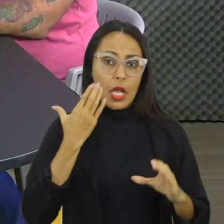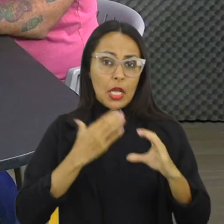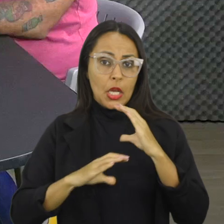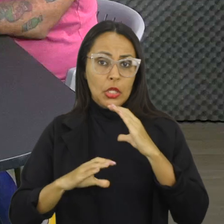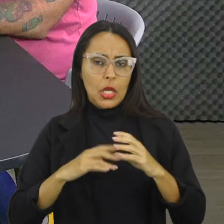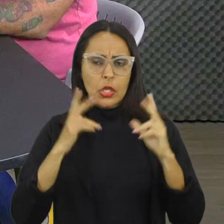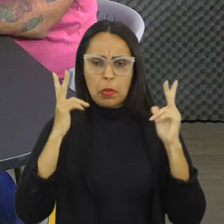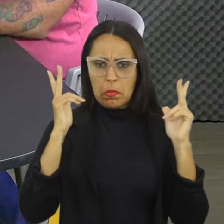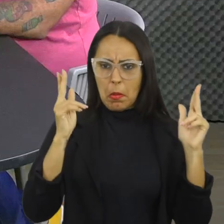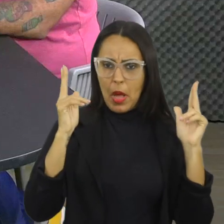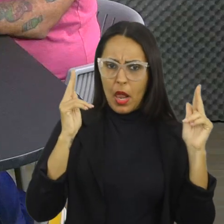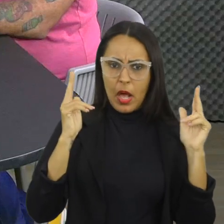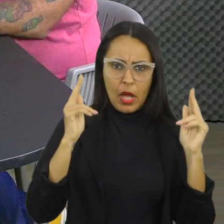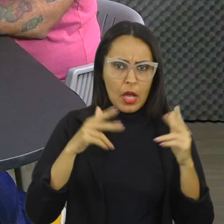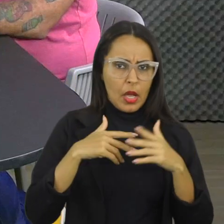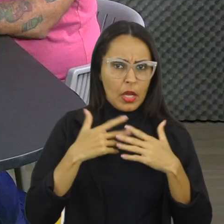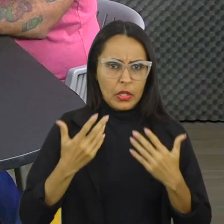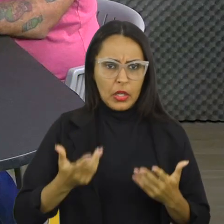baile,